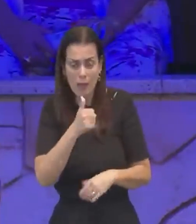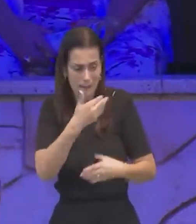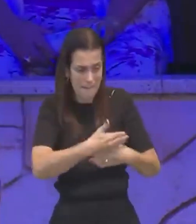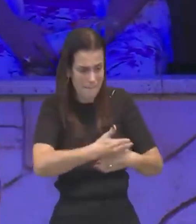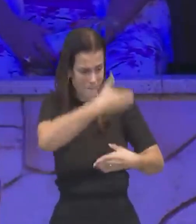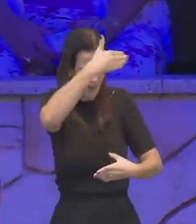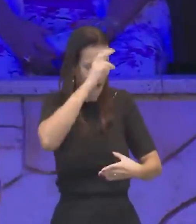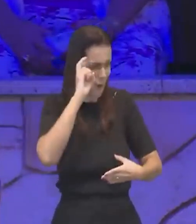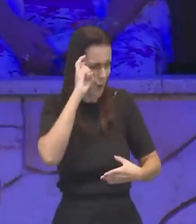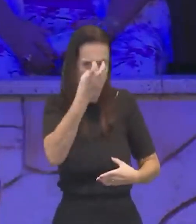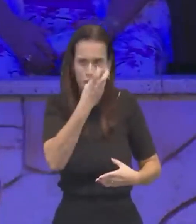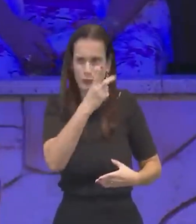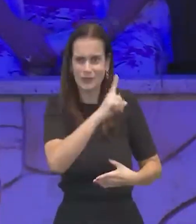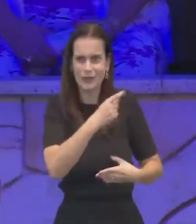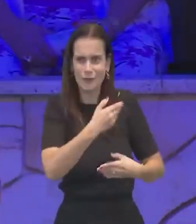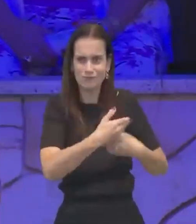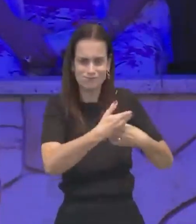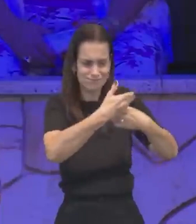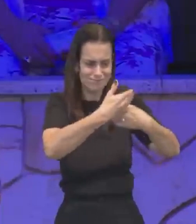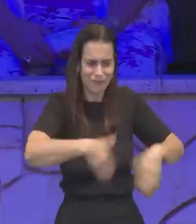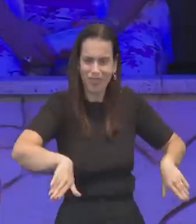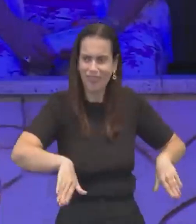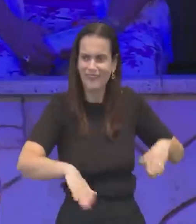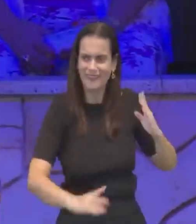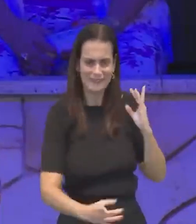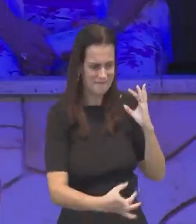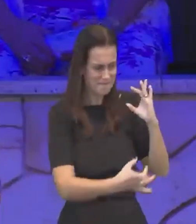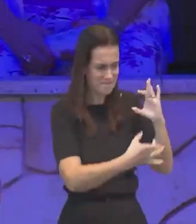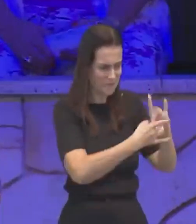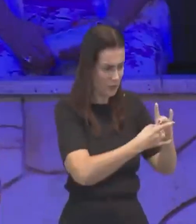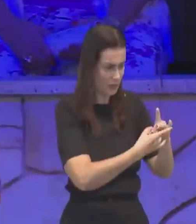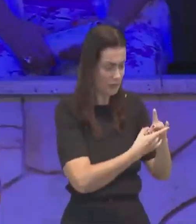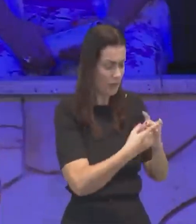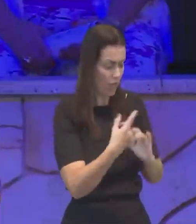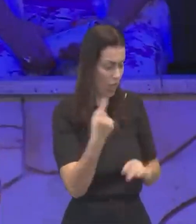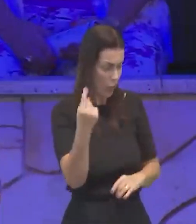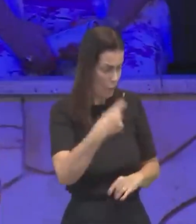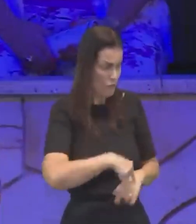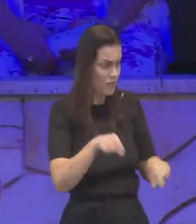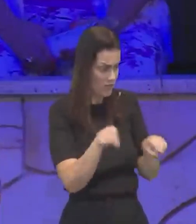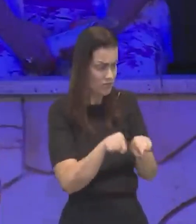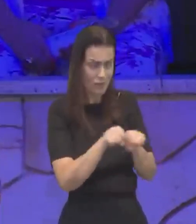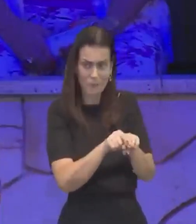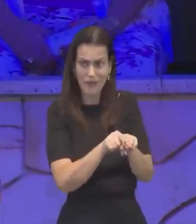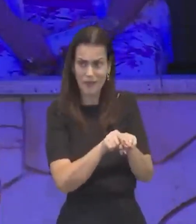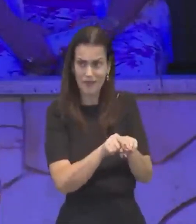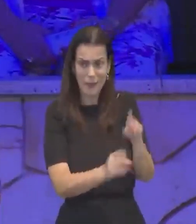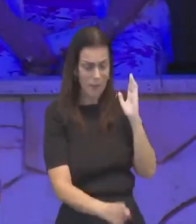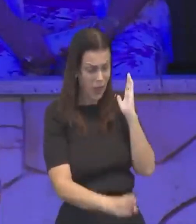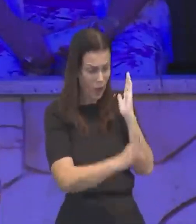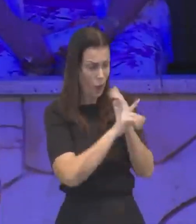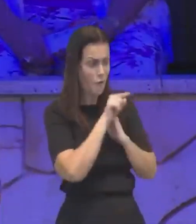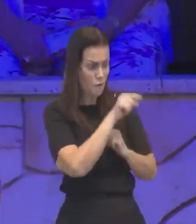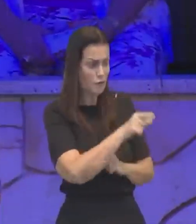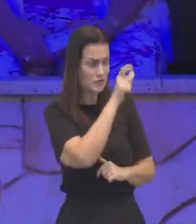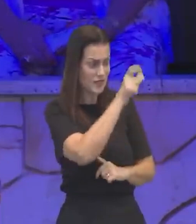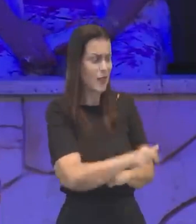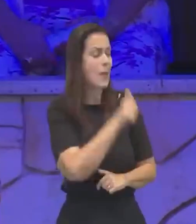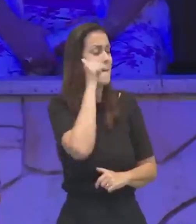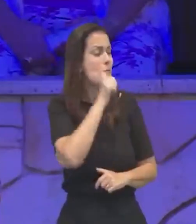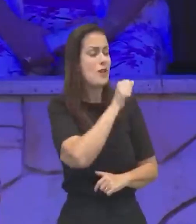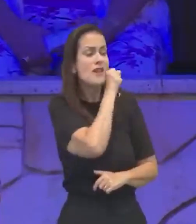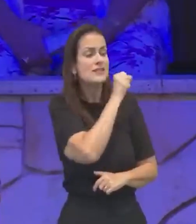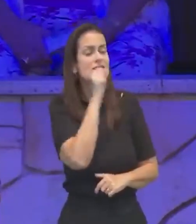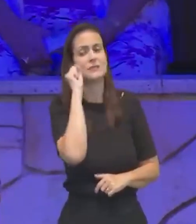barreira cultural, quebrando essa barreira religiosa, dizendo: olha, eu vim também para alcançar você, mulher samaritana.